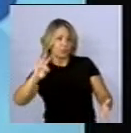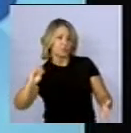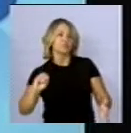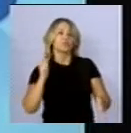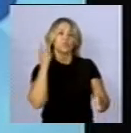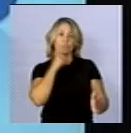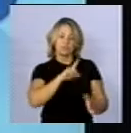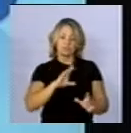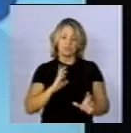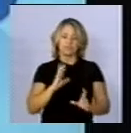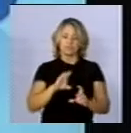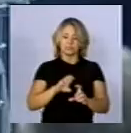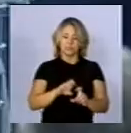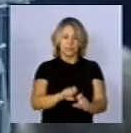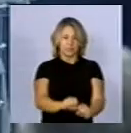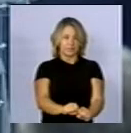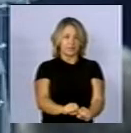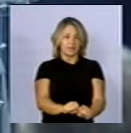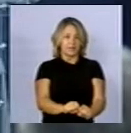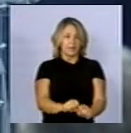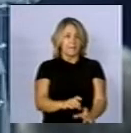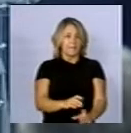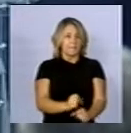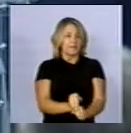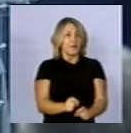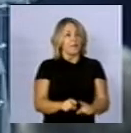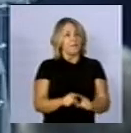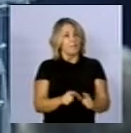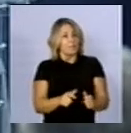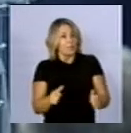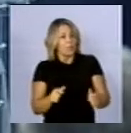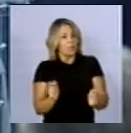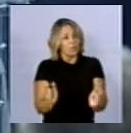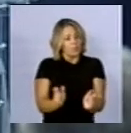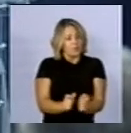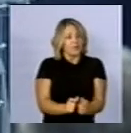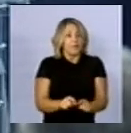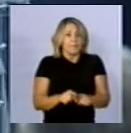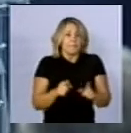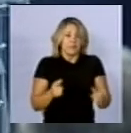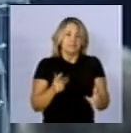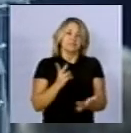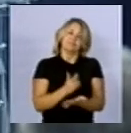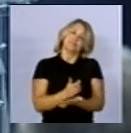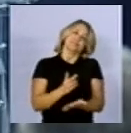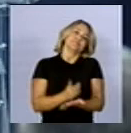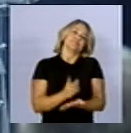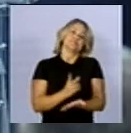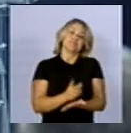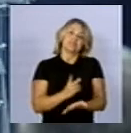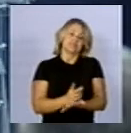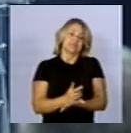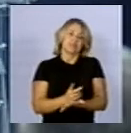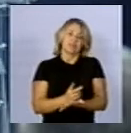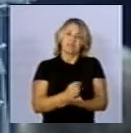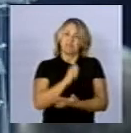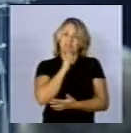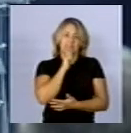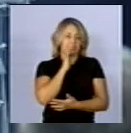compactação que foi citado maior ou menor mas ainda assim ela por si não é a solução